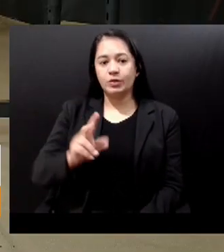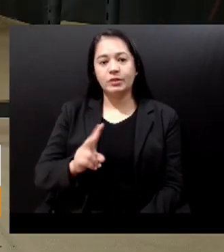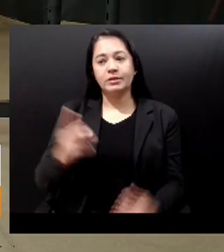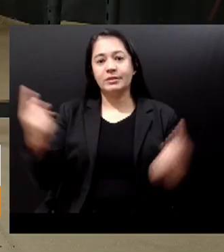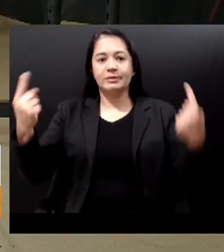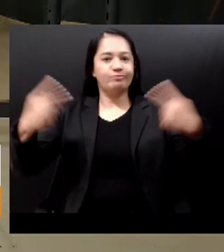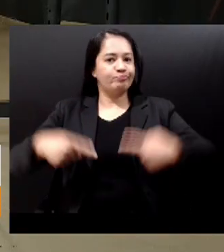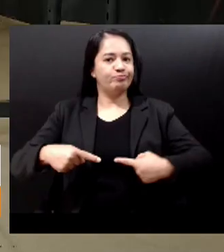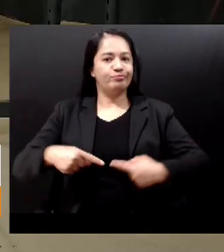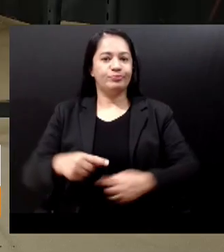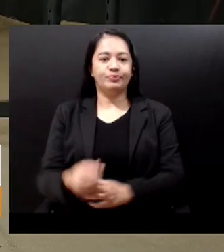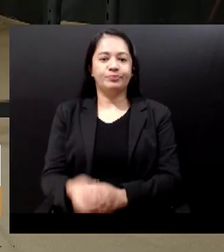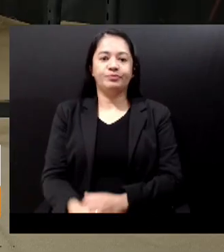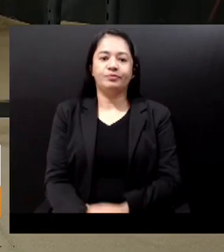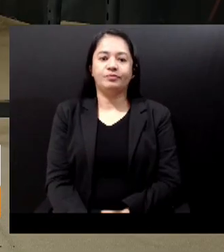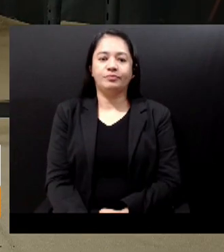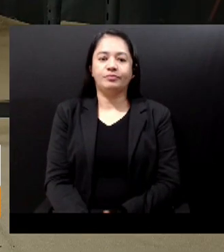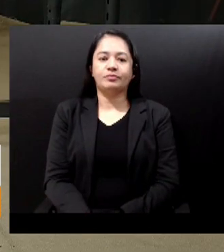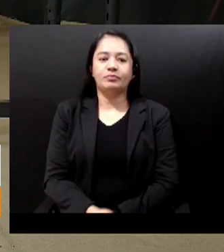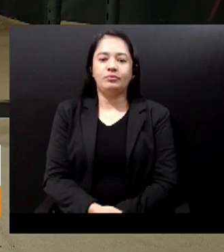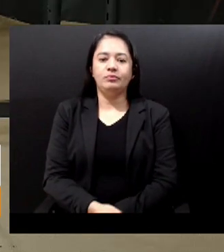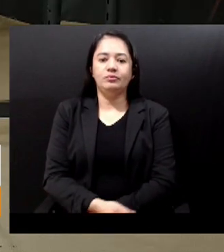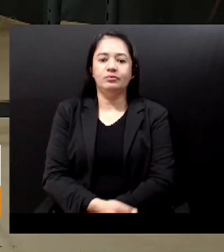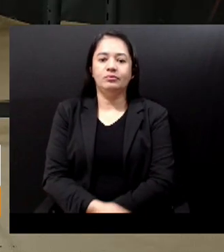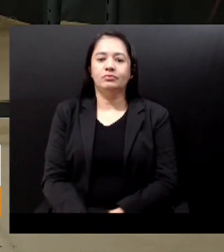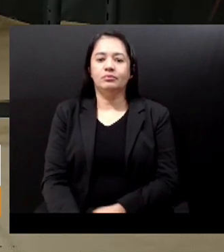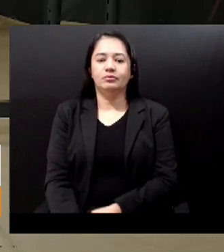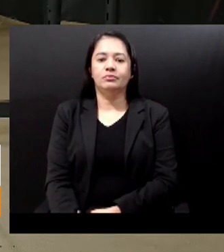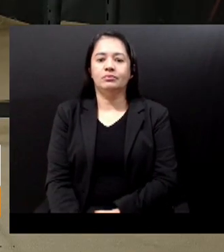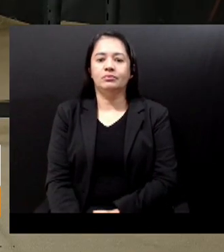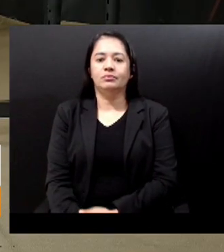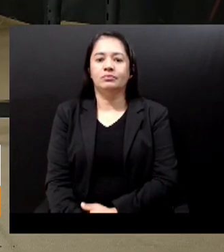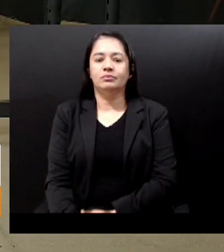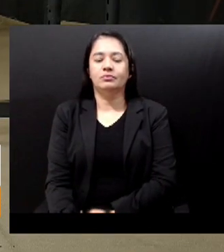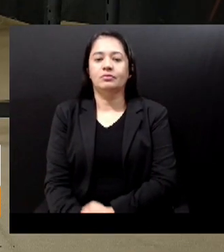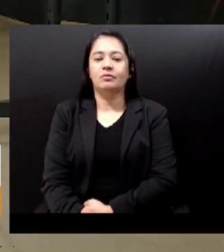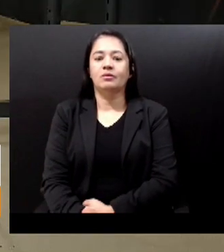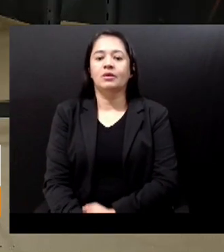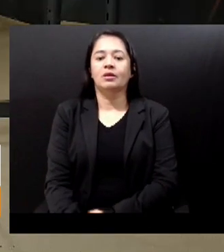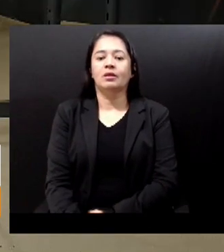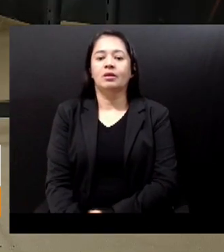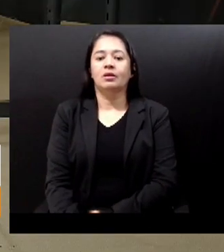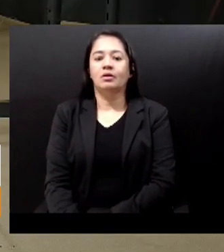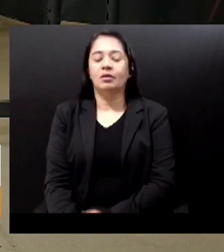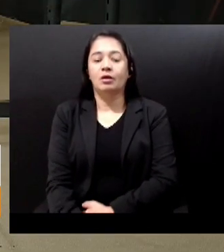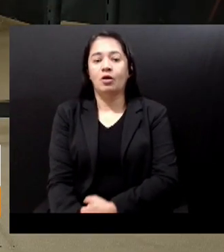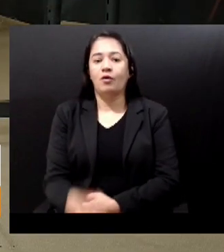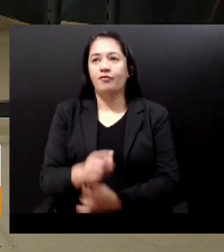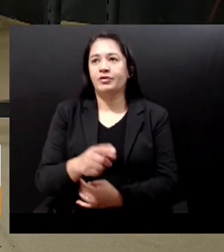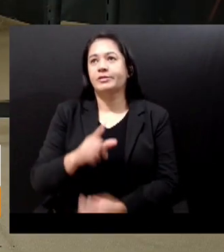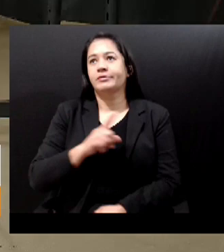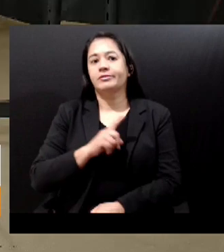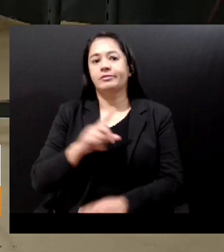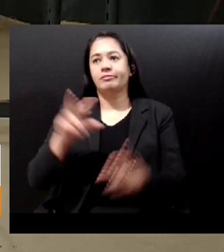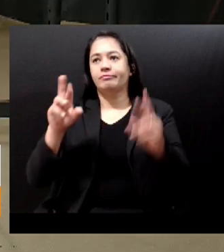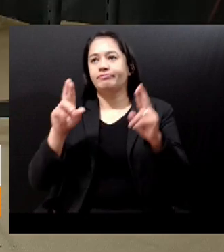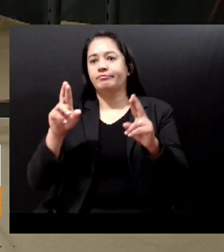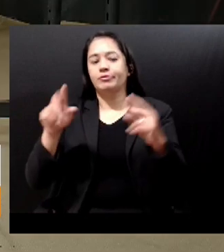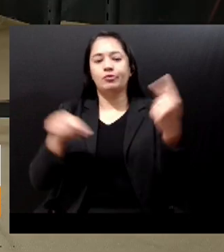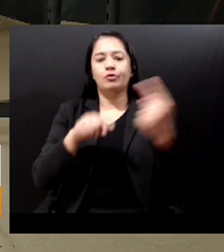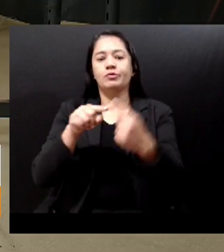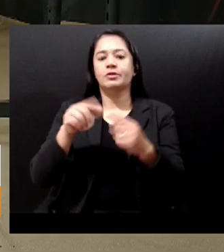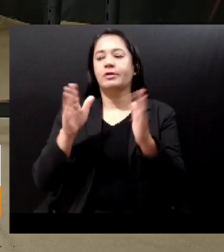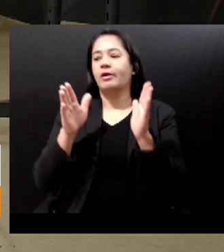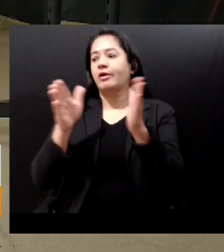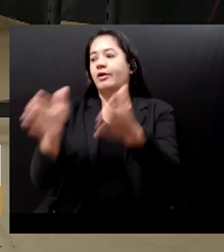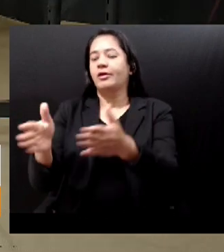vai encontrar com frustrações ao longo do caminho. Então, você Aham. tem uma expectativa ali de um objetivo no qual você quer chegar, e quando